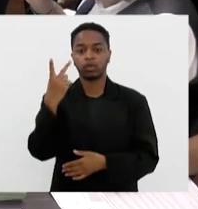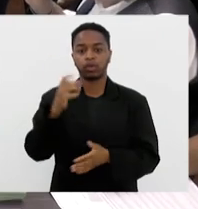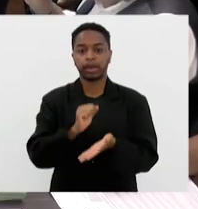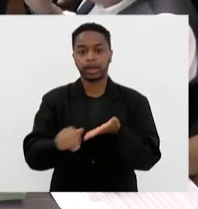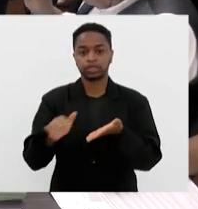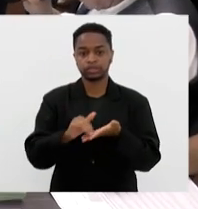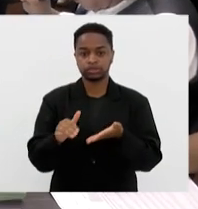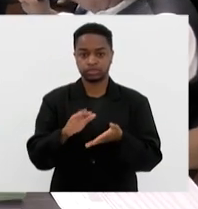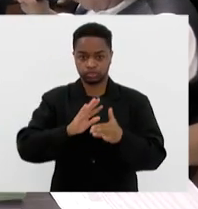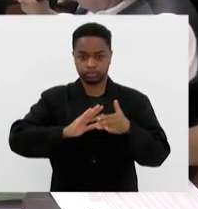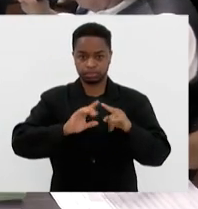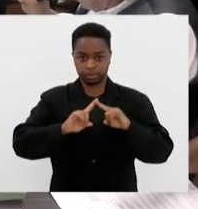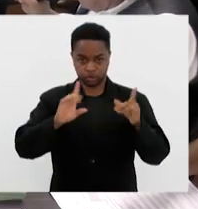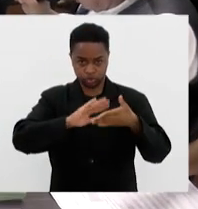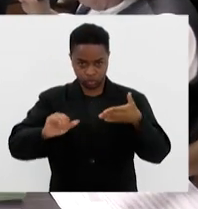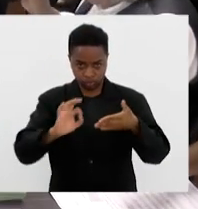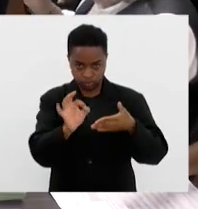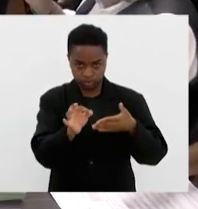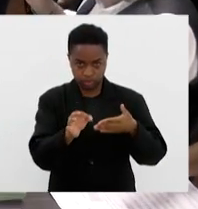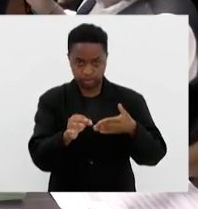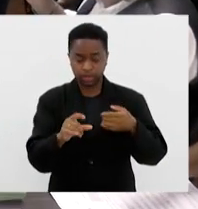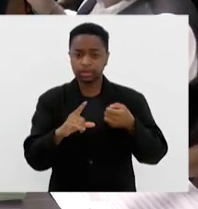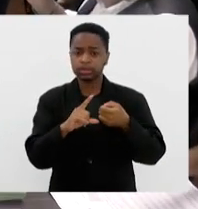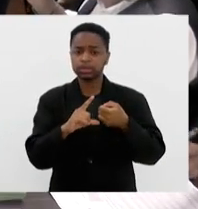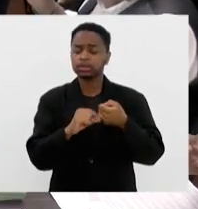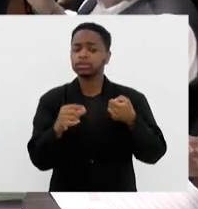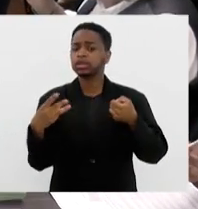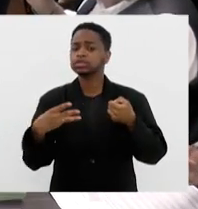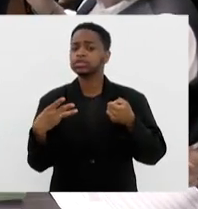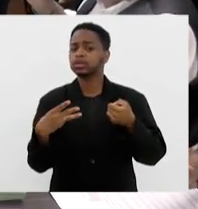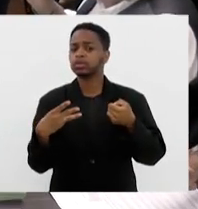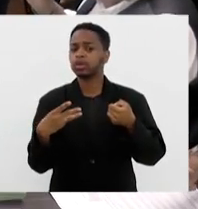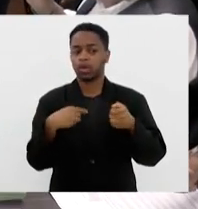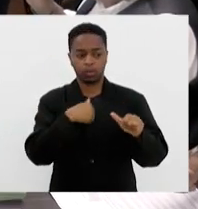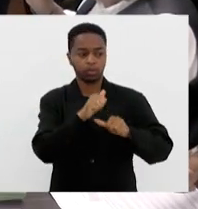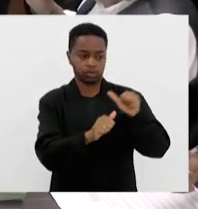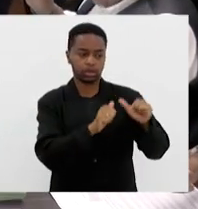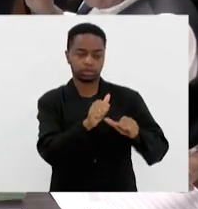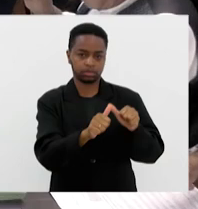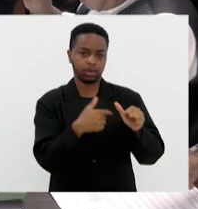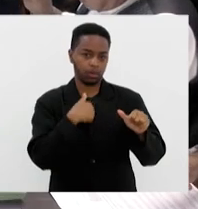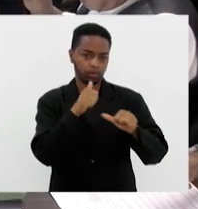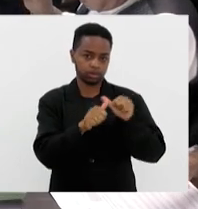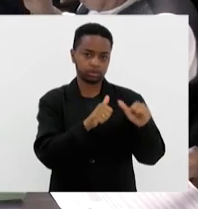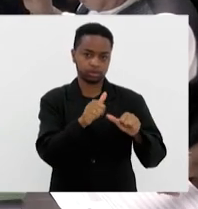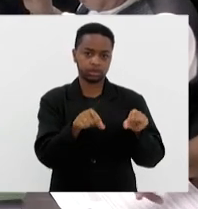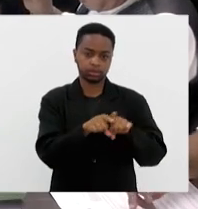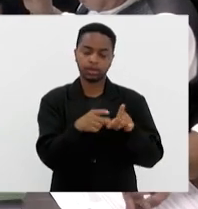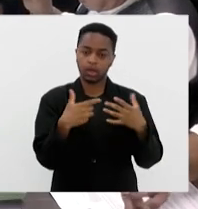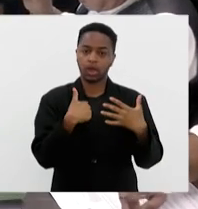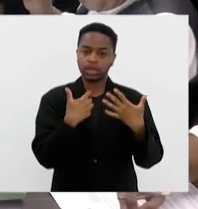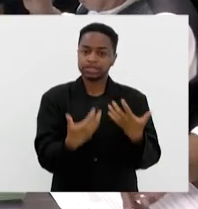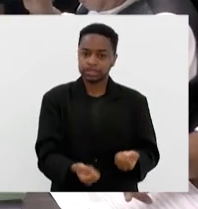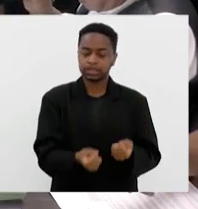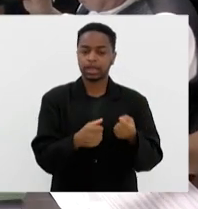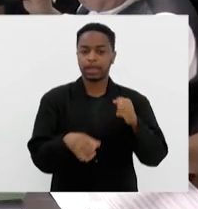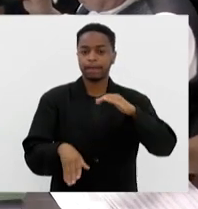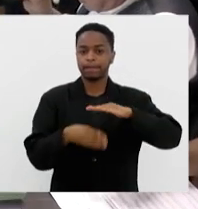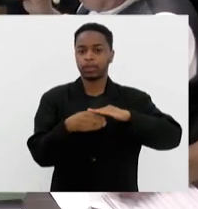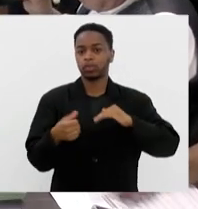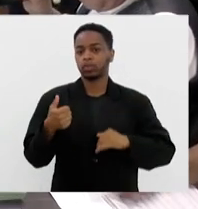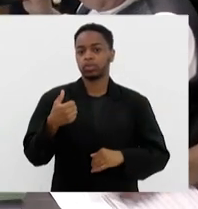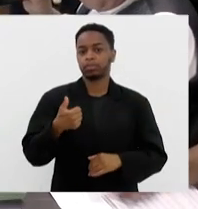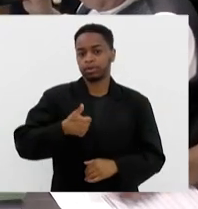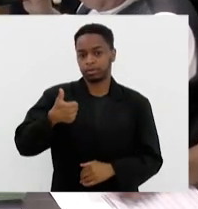suprimiu. Isso. E o terceiro da regulamentação? Não, eu alterei, foi modificação. Na verdade, acatei a emenda modificativa número 1, que